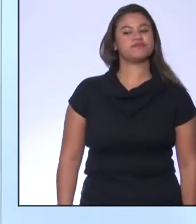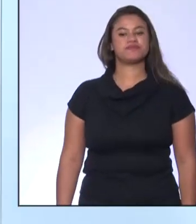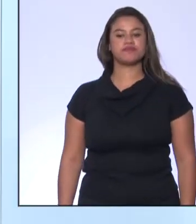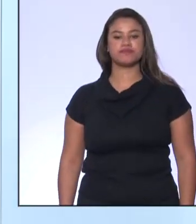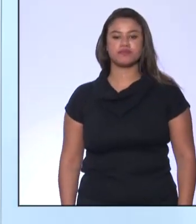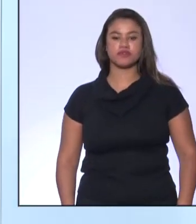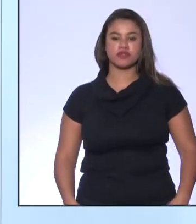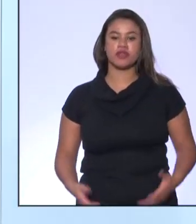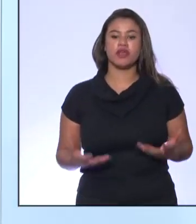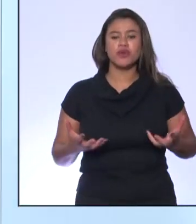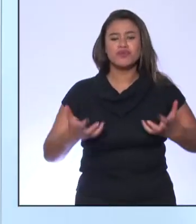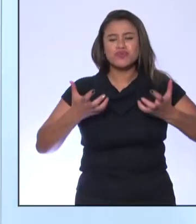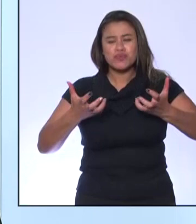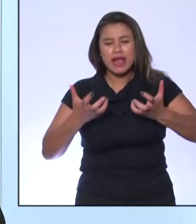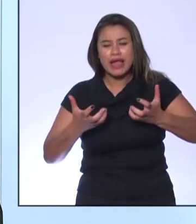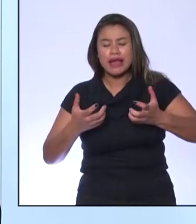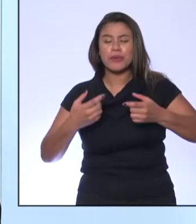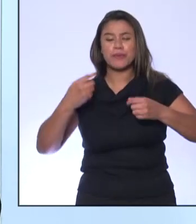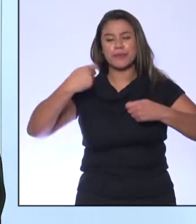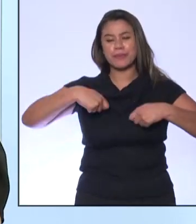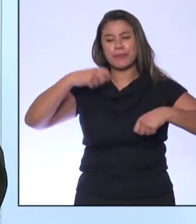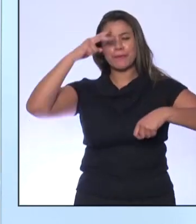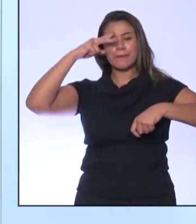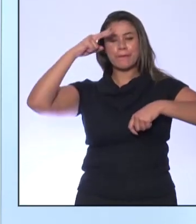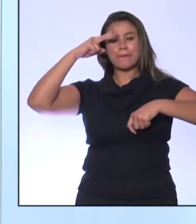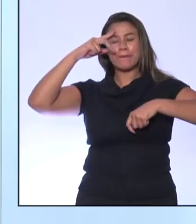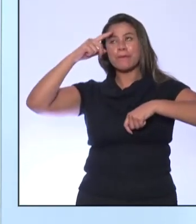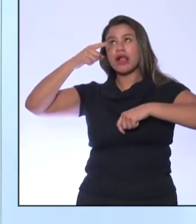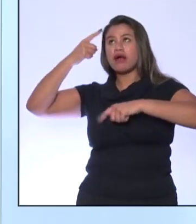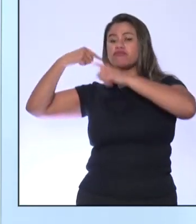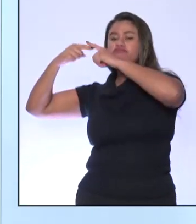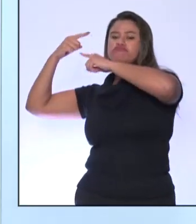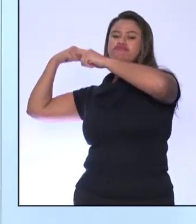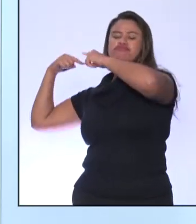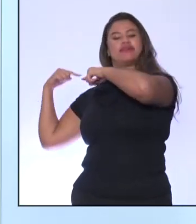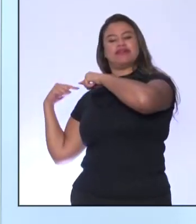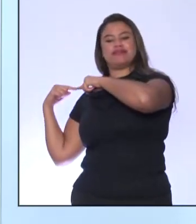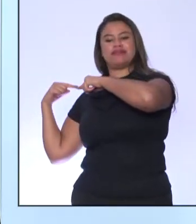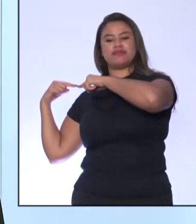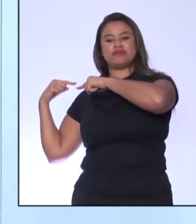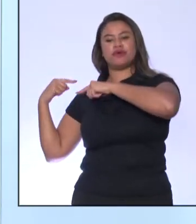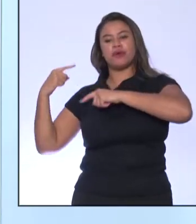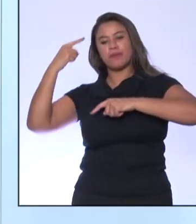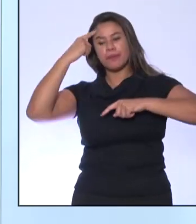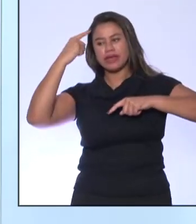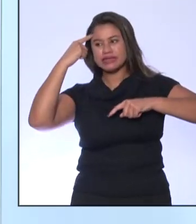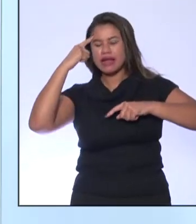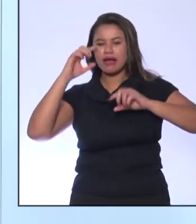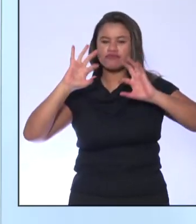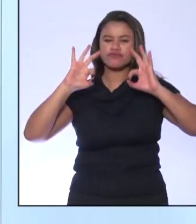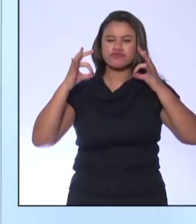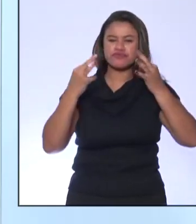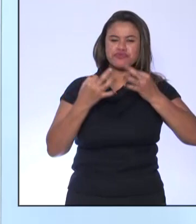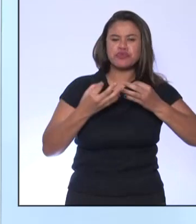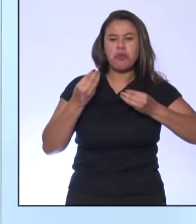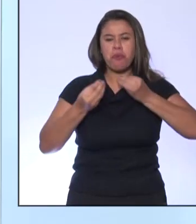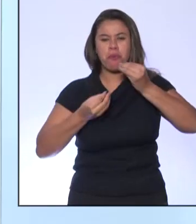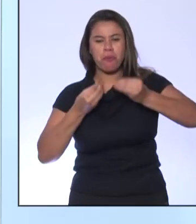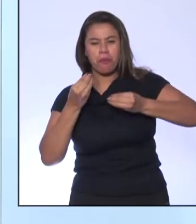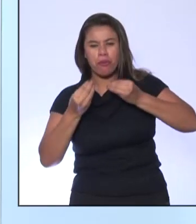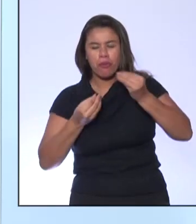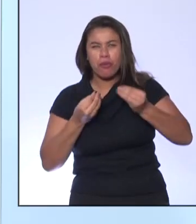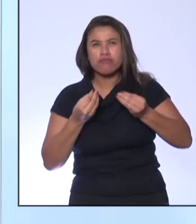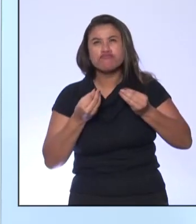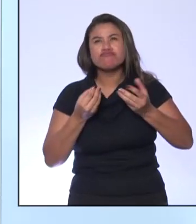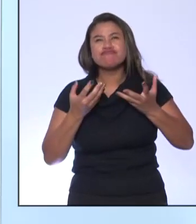saber de onde nós viemos. Então, é sempre importante a gente questionar a nossa herança familiar, a gente